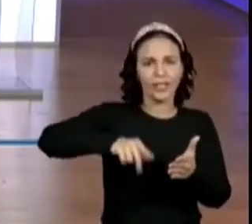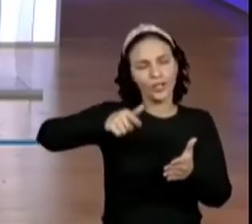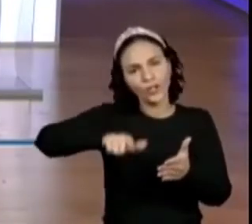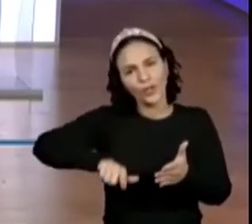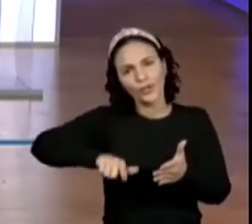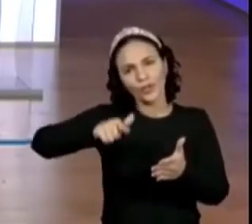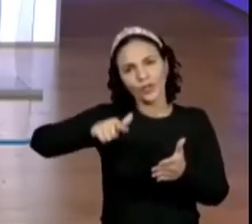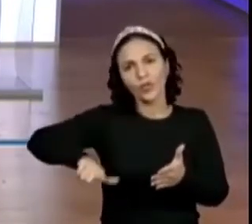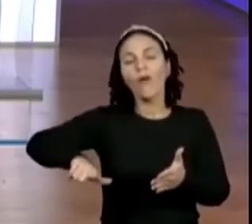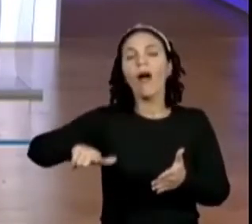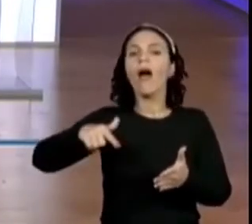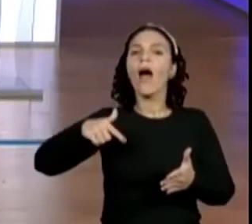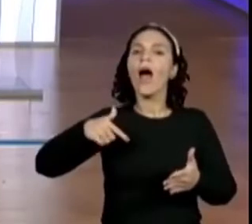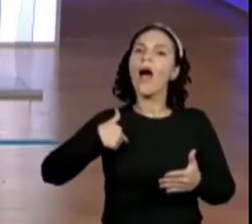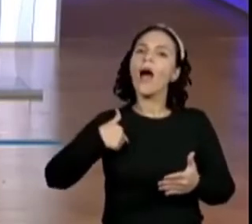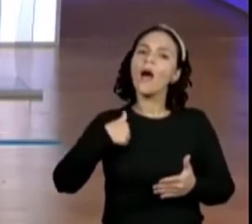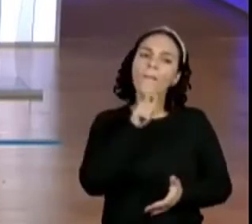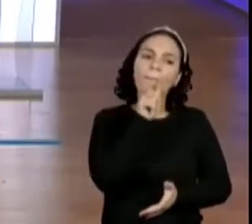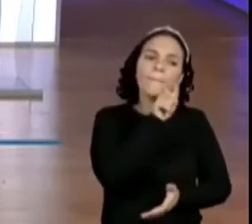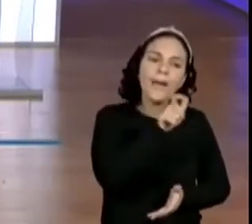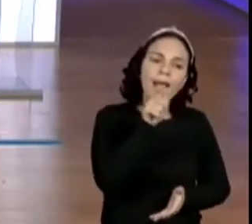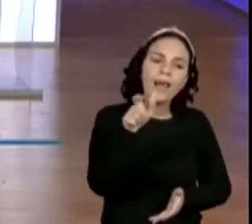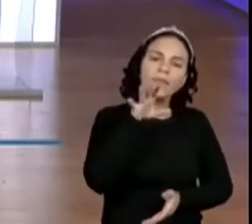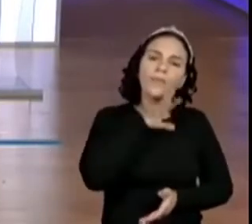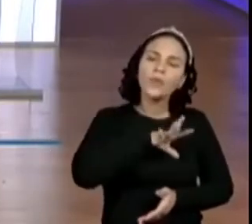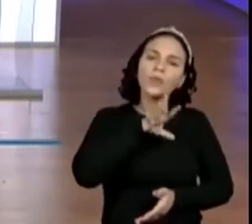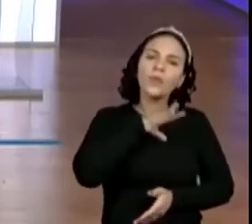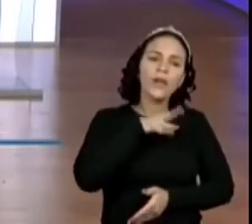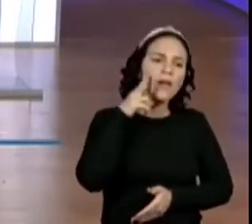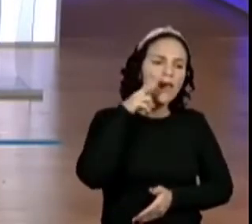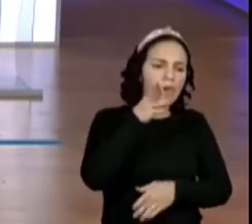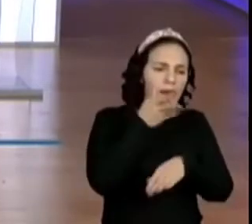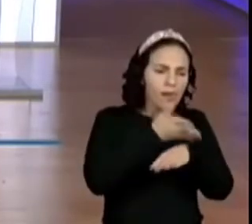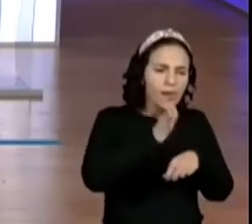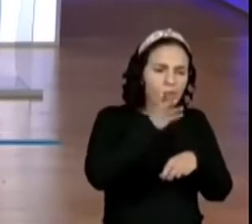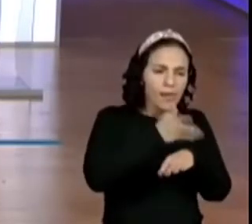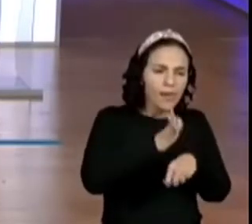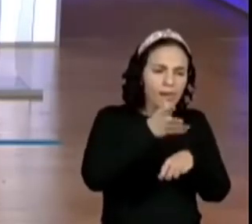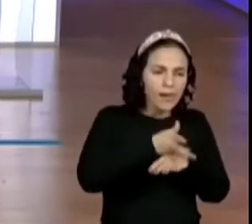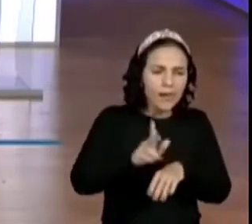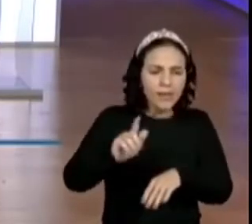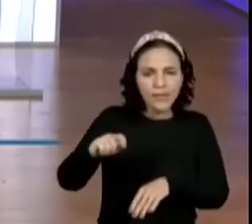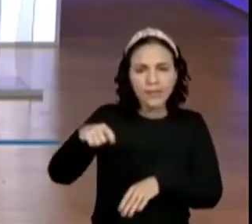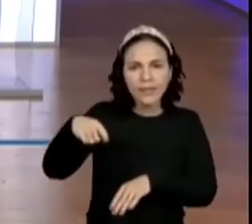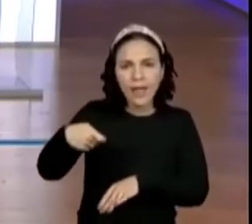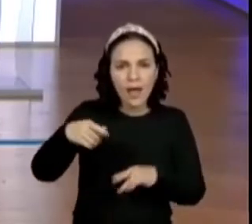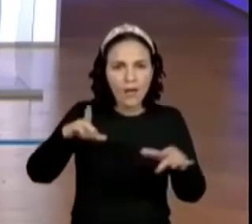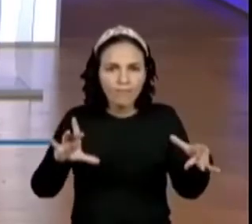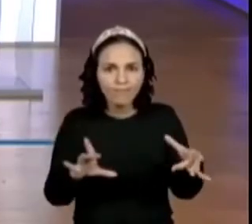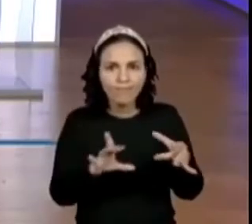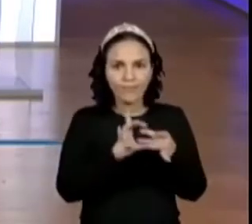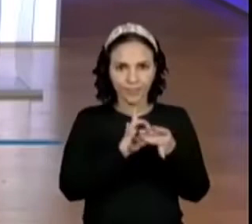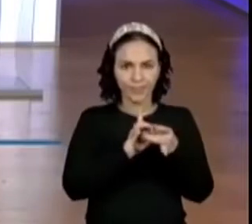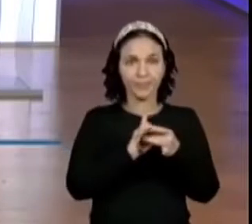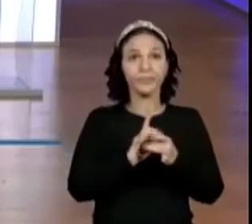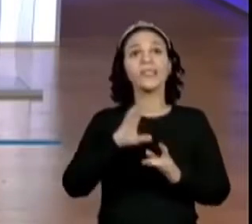ampliando a minha qualidade da leitura. Sim. Por isso que eu estou fazendo a leitura. Então, não tem problema nenhum. Se a gente voltar aqui, ó, eu